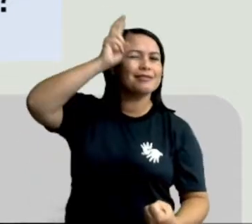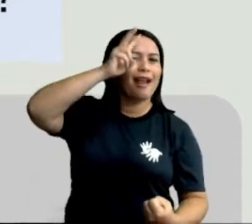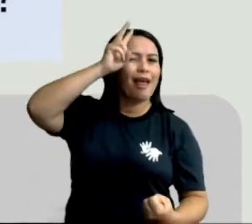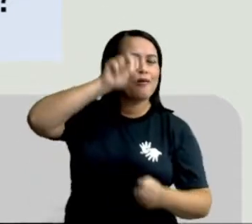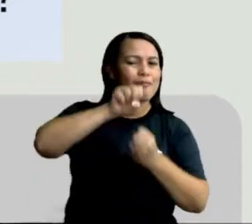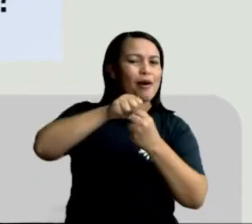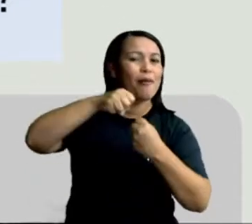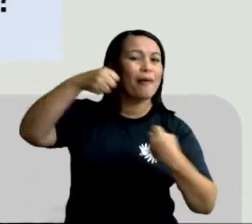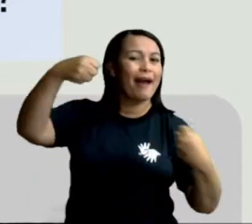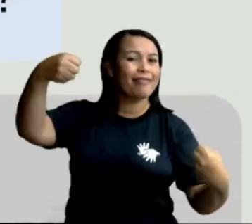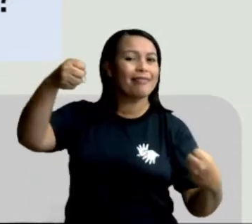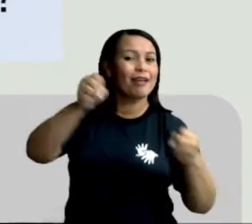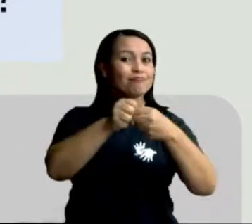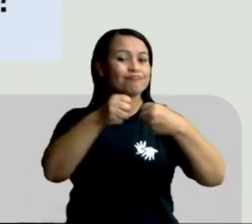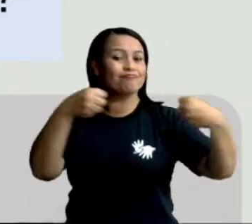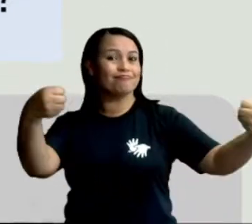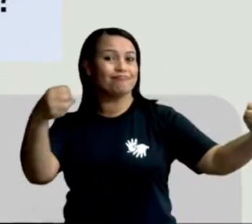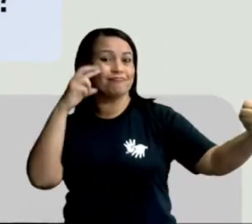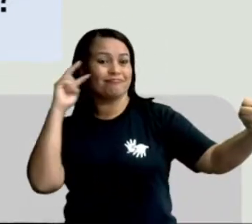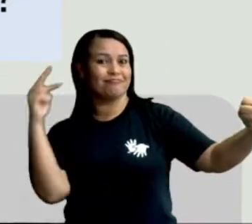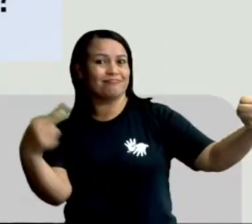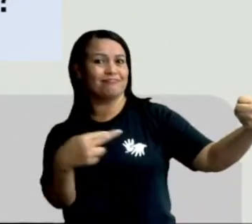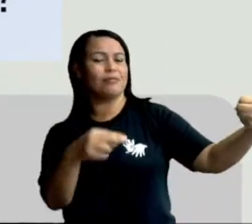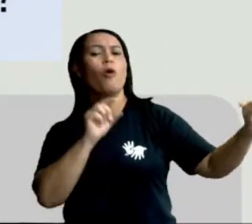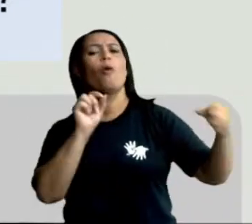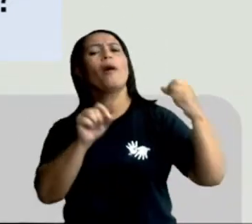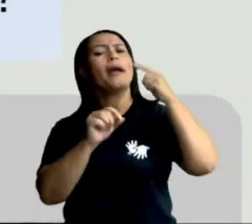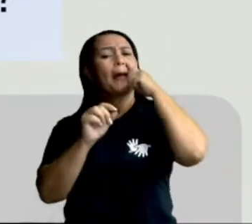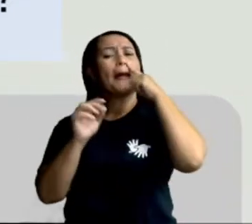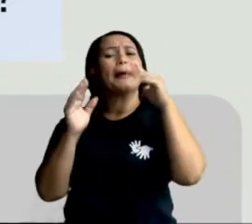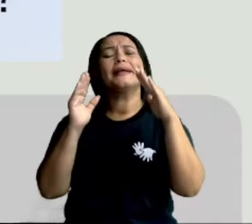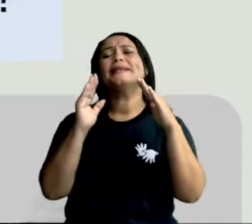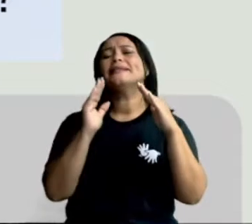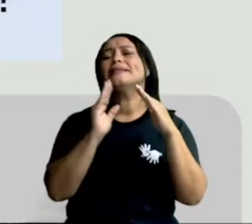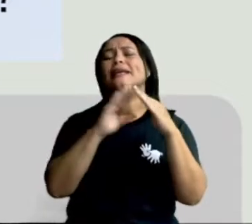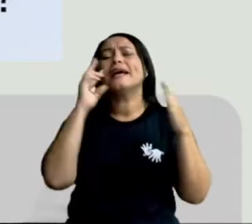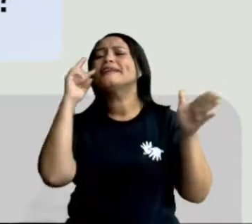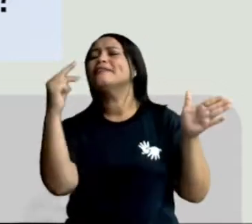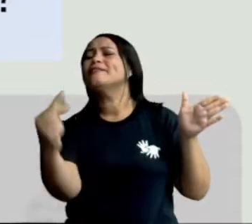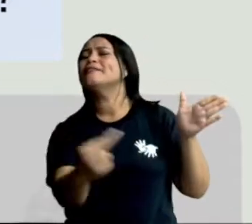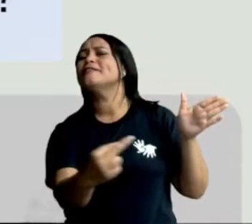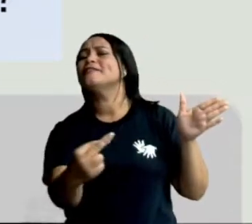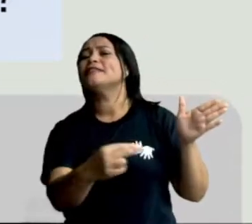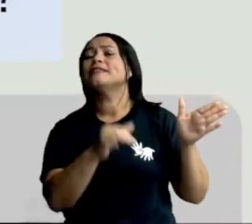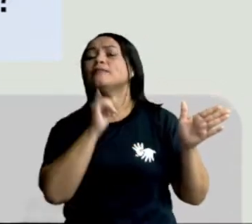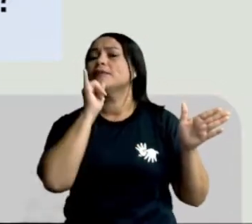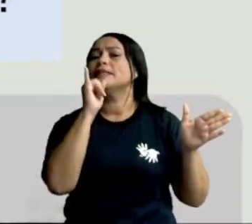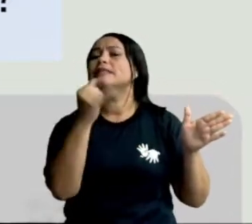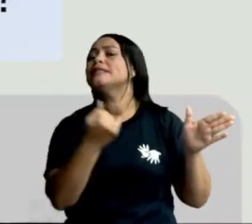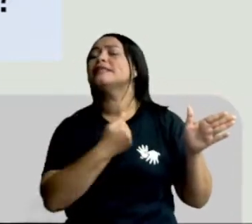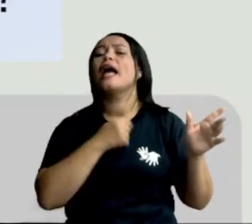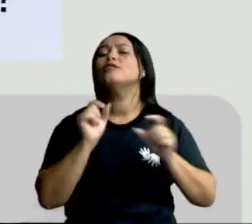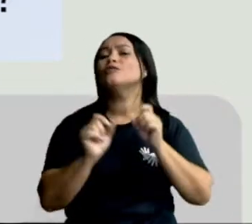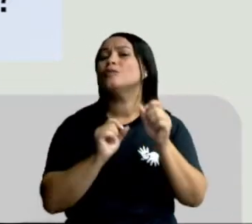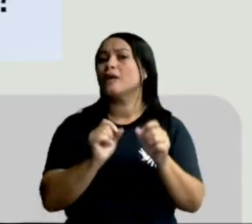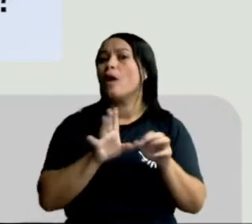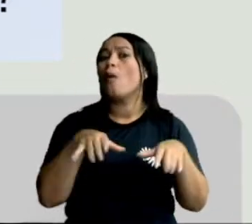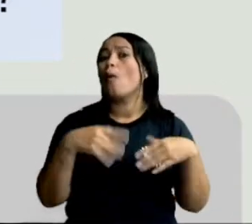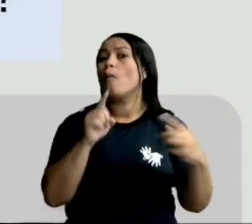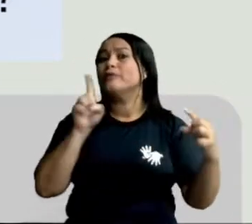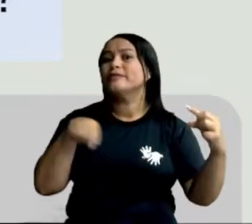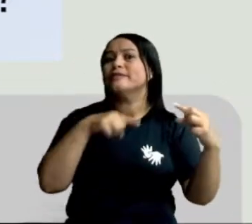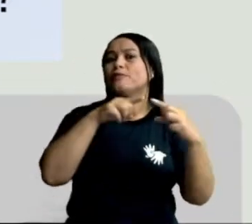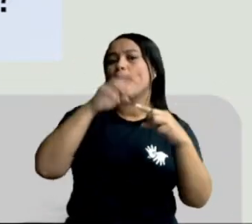um cartaz e pedi que vocês identificassem qual era o objetivo principal desse cartaz. Olha só,